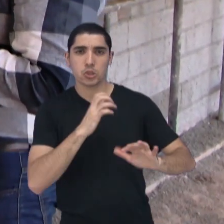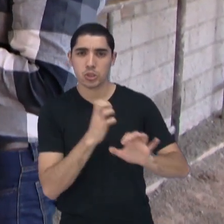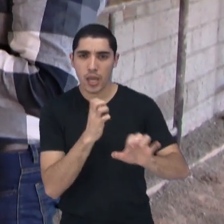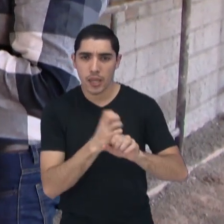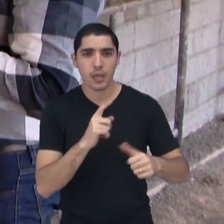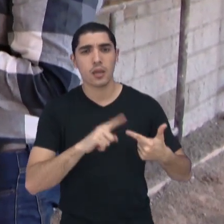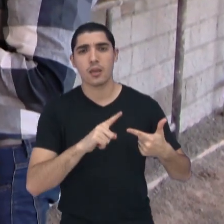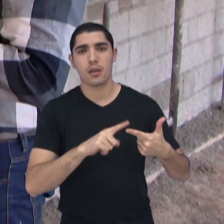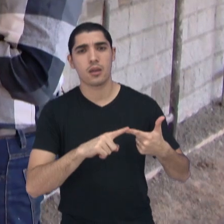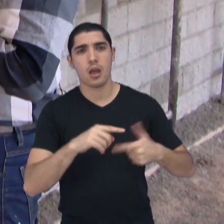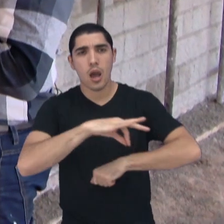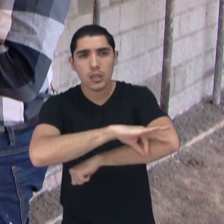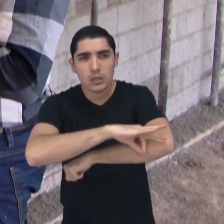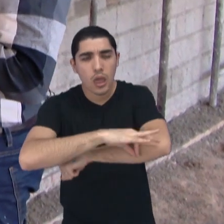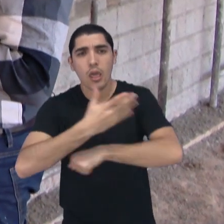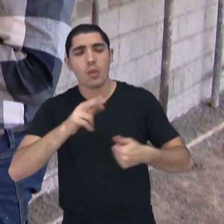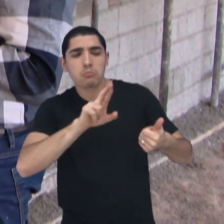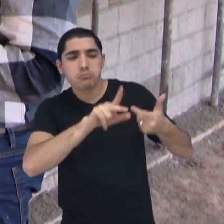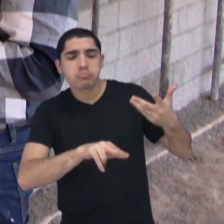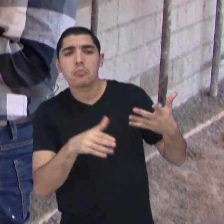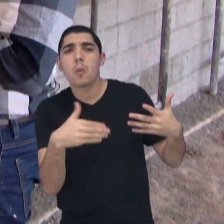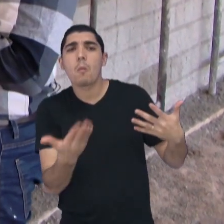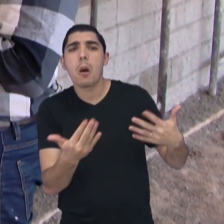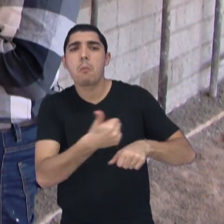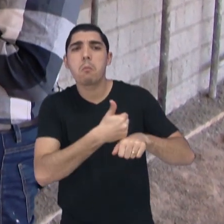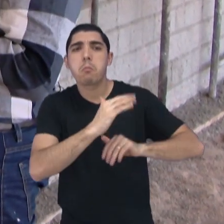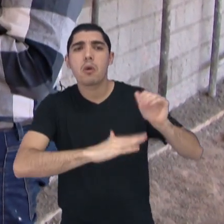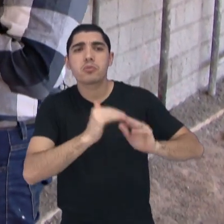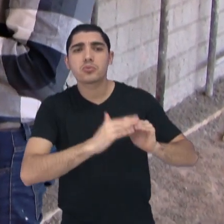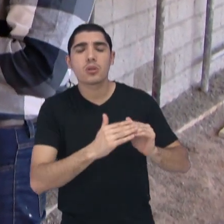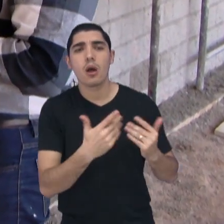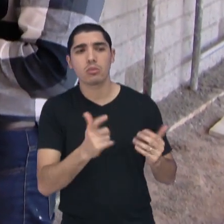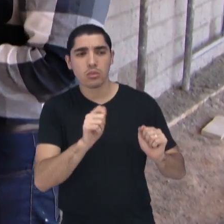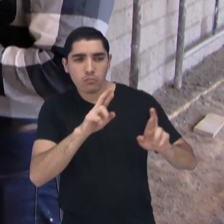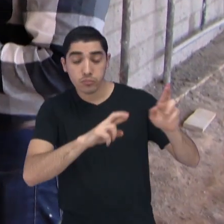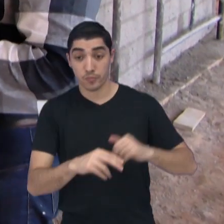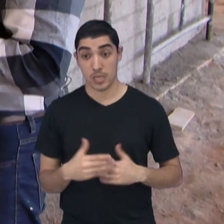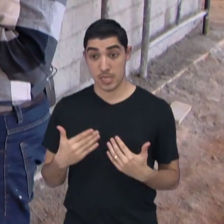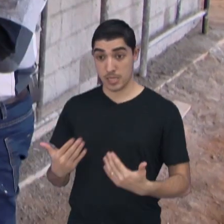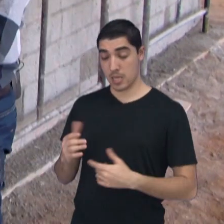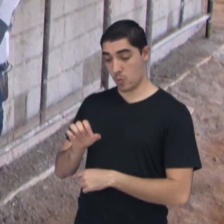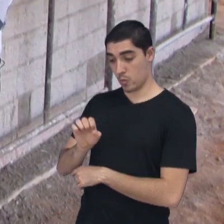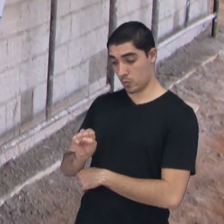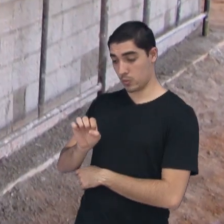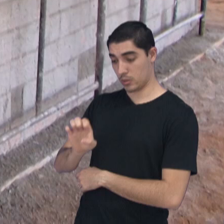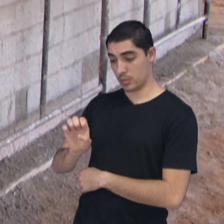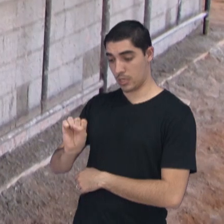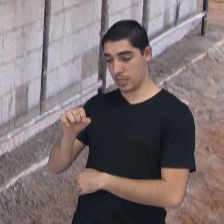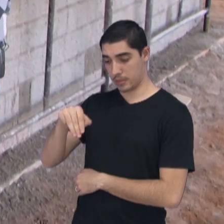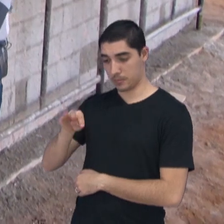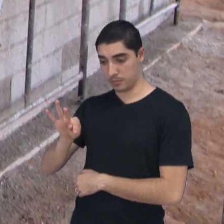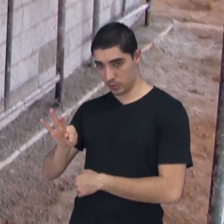Engenheiro, tem... Sim. Quais são os profissionais que ocupam então, esse espaço? O SESMIT, é o Serviço Especializado